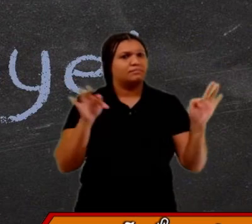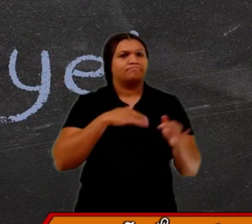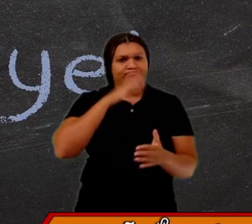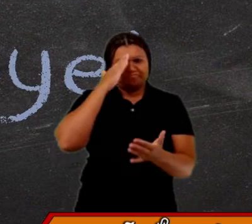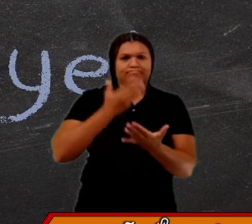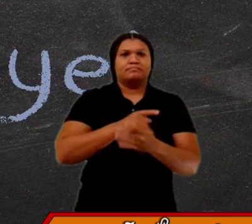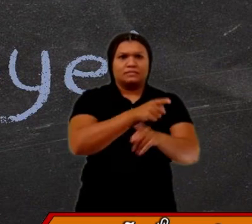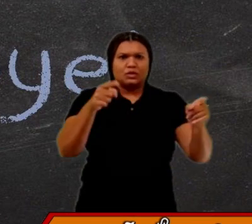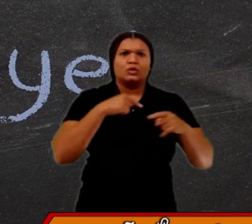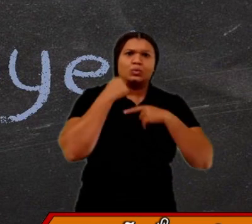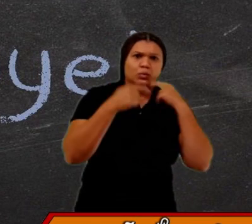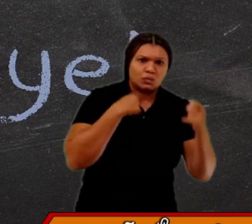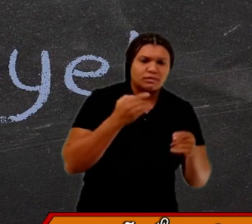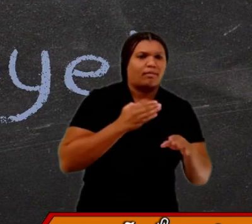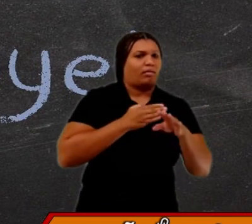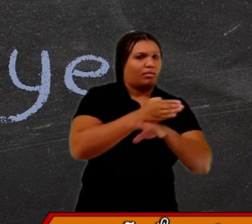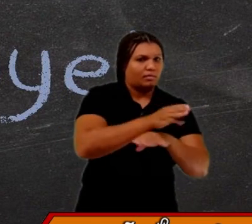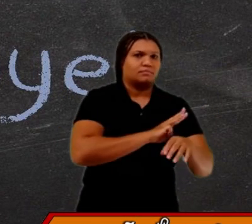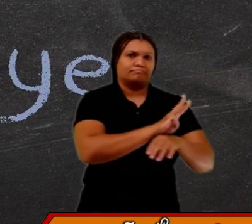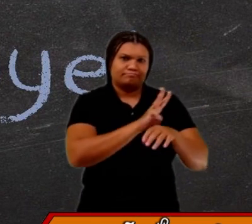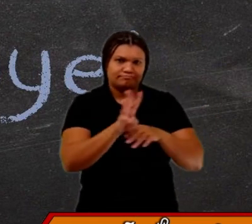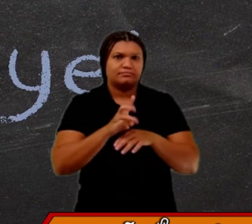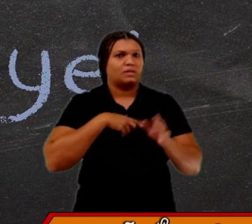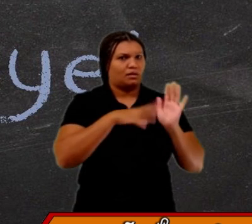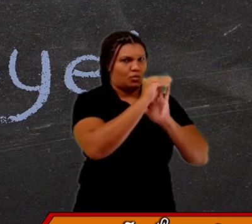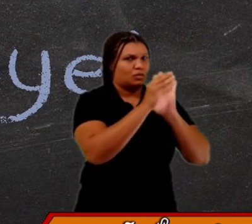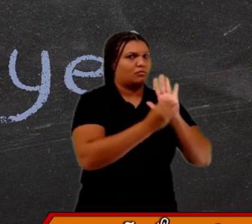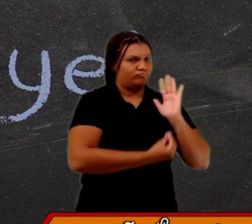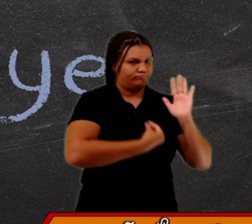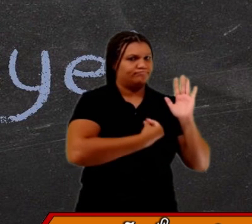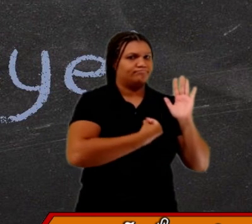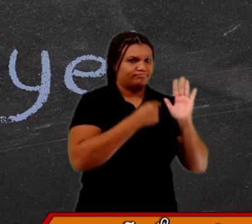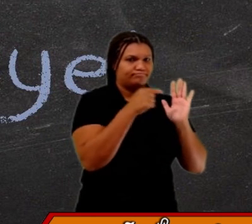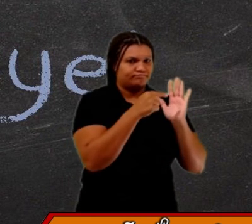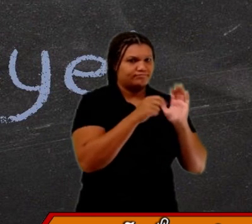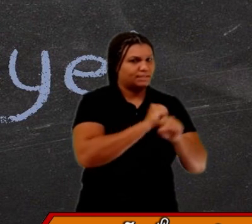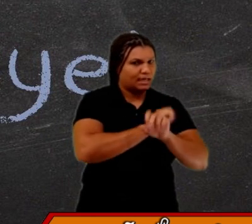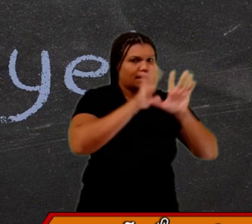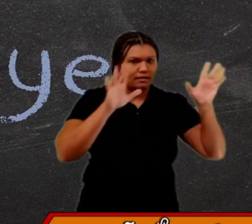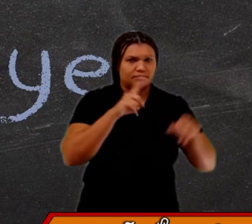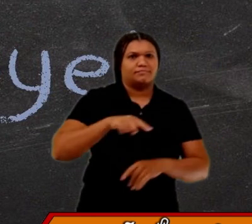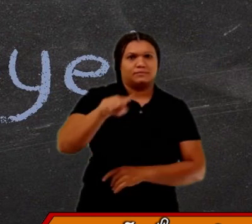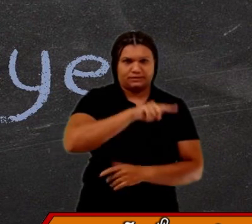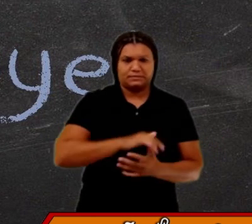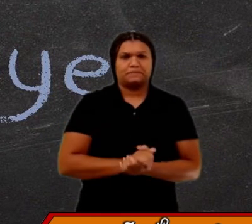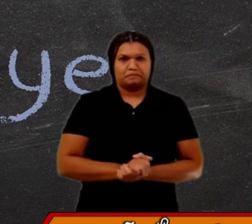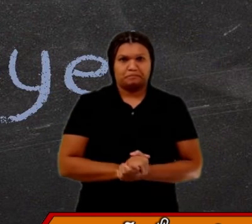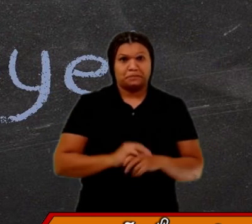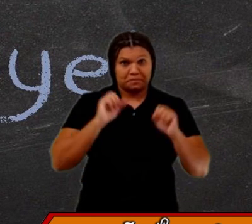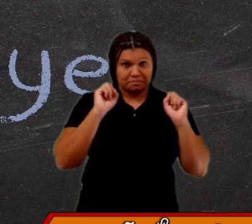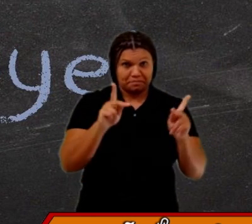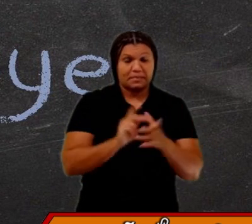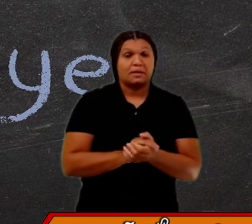tenha ainda alguma dúvida Dá uma corridinha lá no portal que esse conteúdo vai estar totalmente esclarecida se você certo